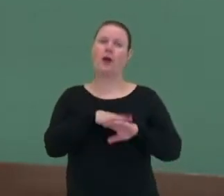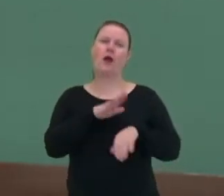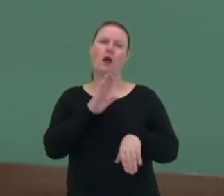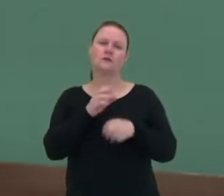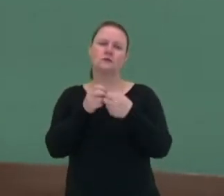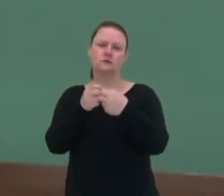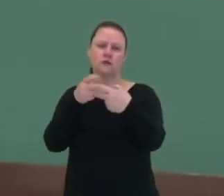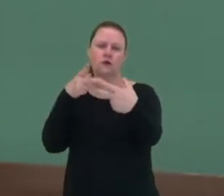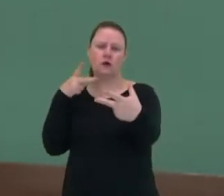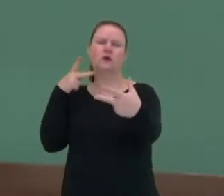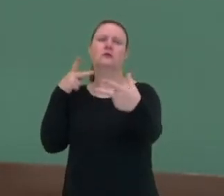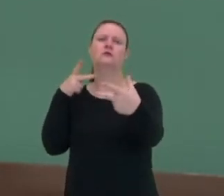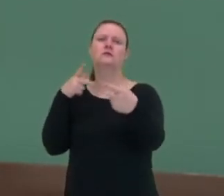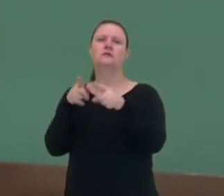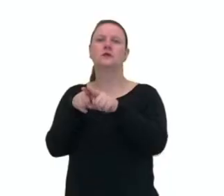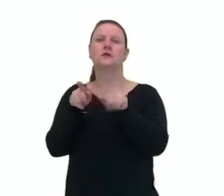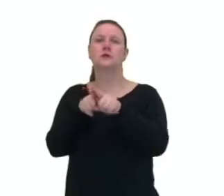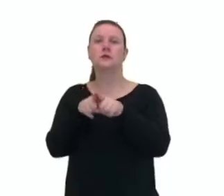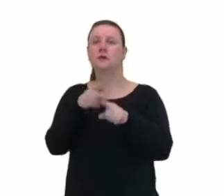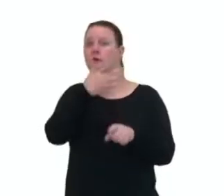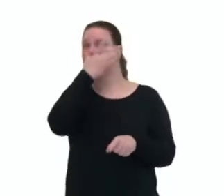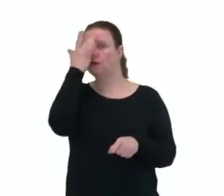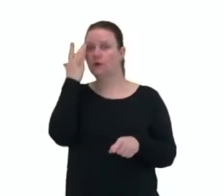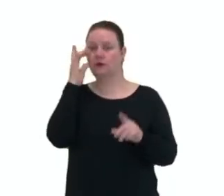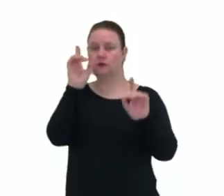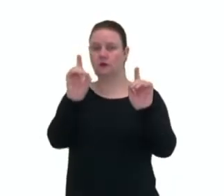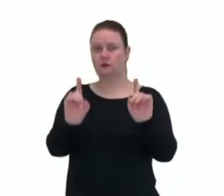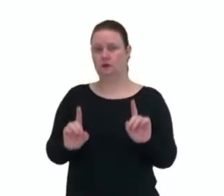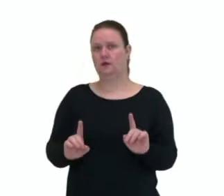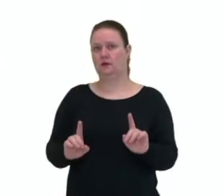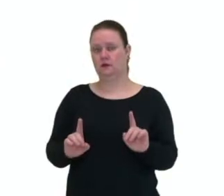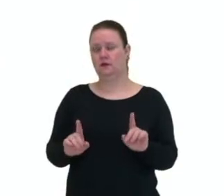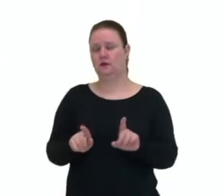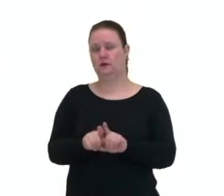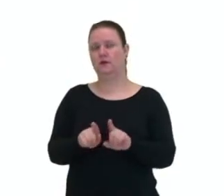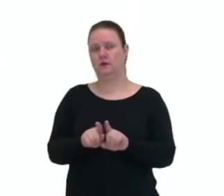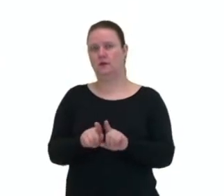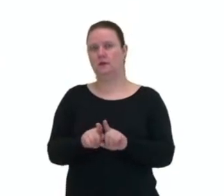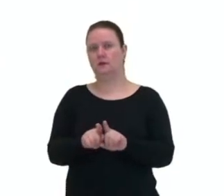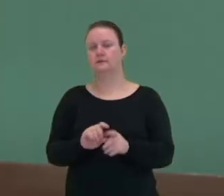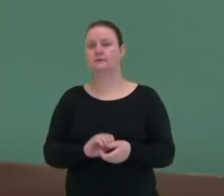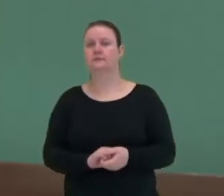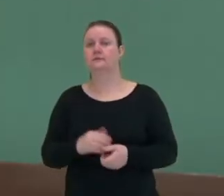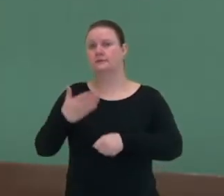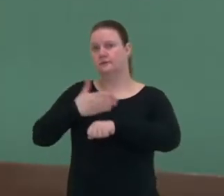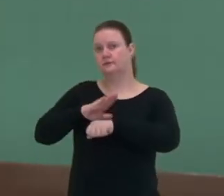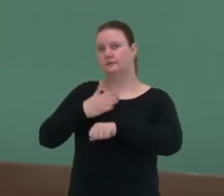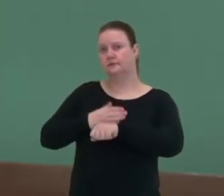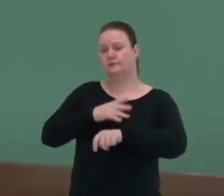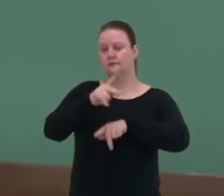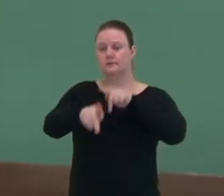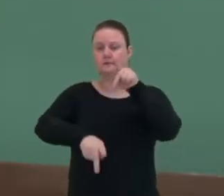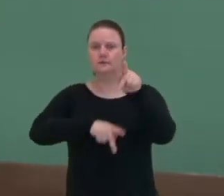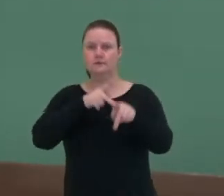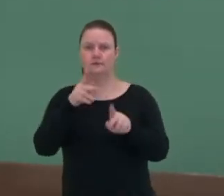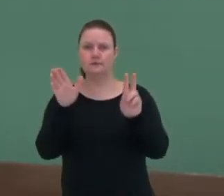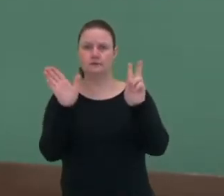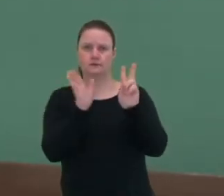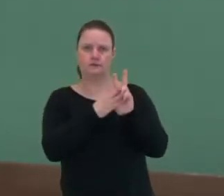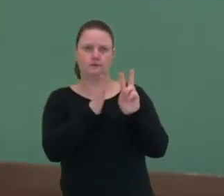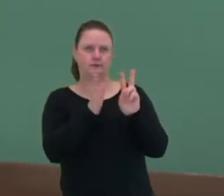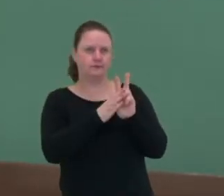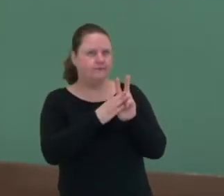arco paralímpico e também o tiro com arco praticado pelos povos indígenas,